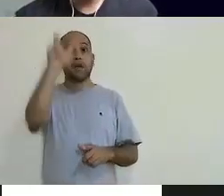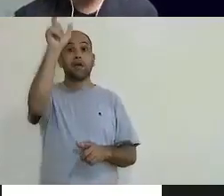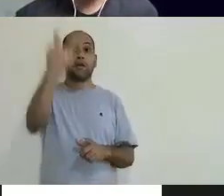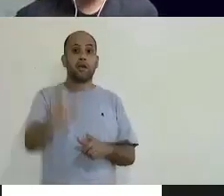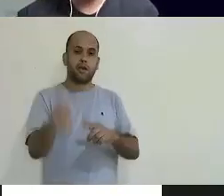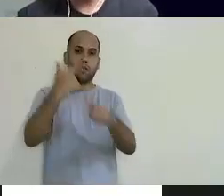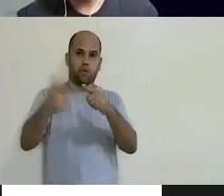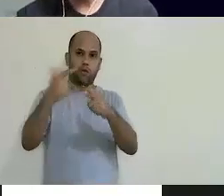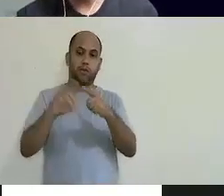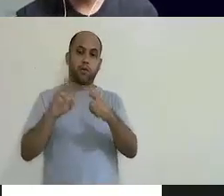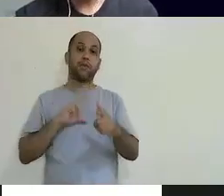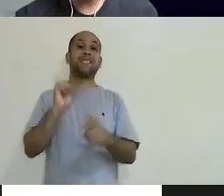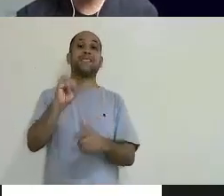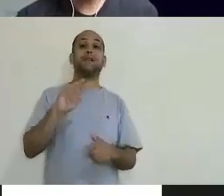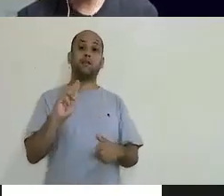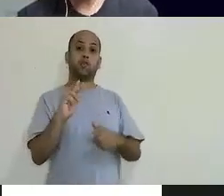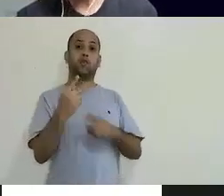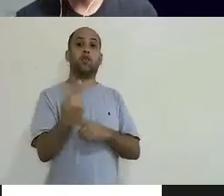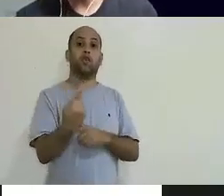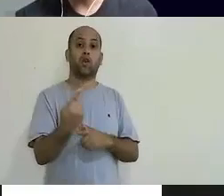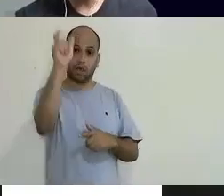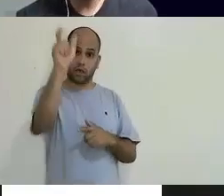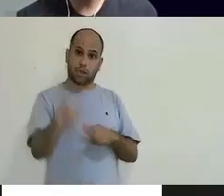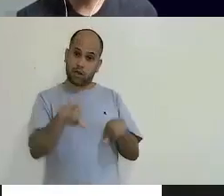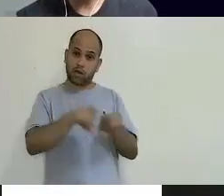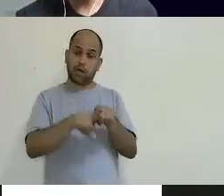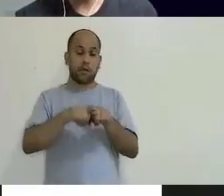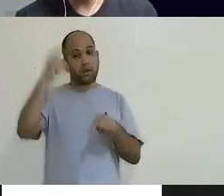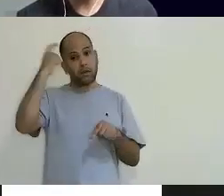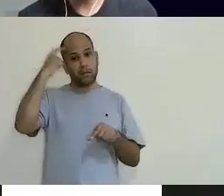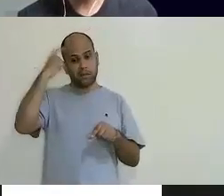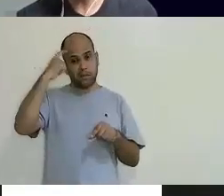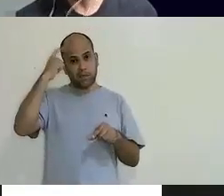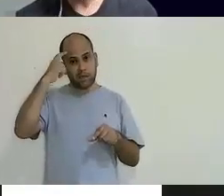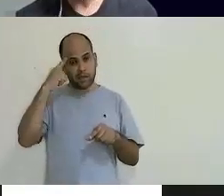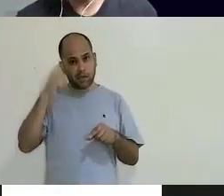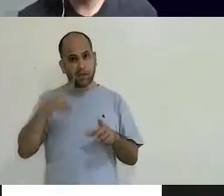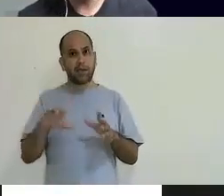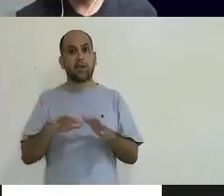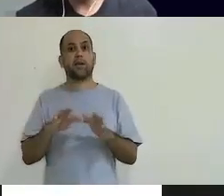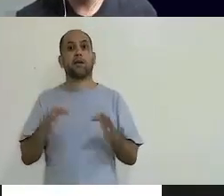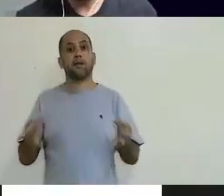um ser pensante, um ser com situações, um ser com fragilidades, com características,